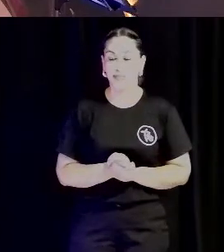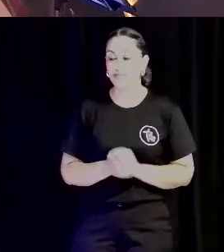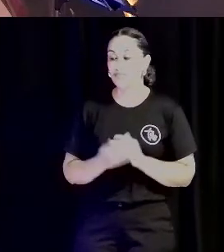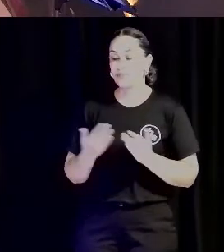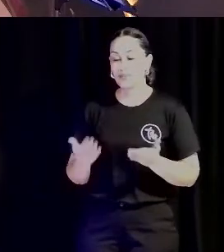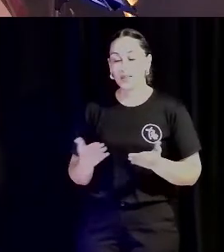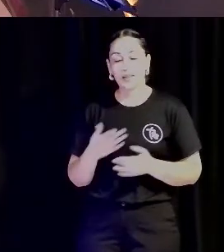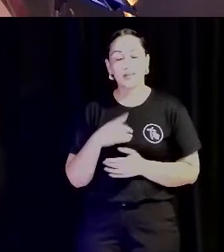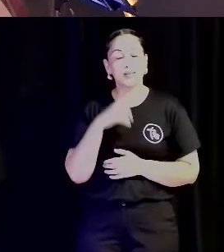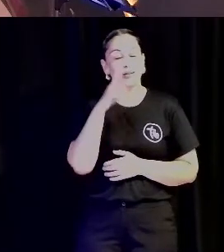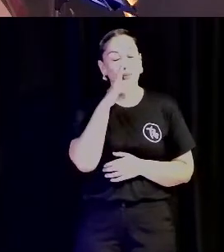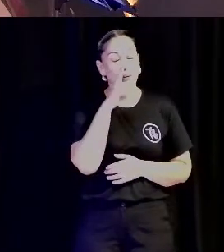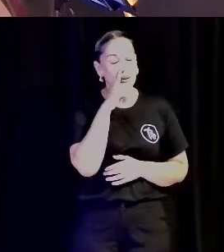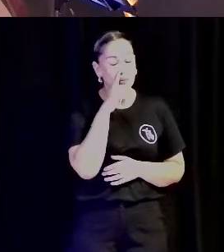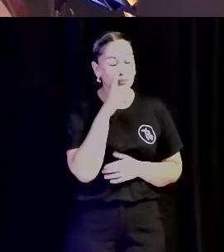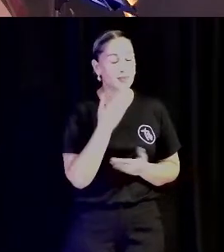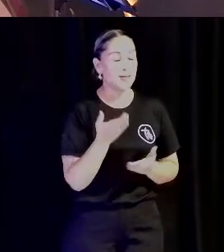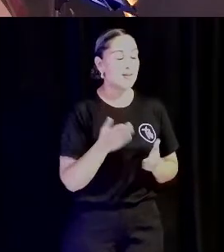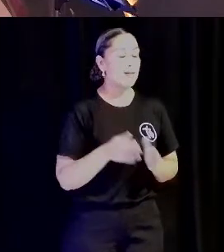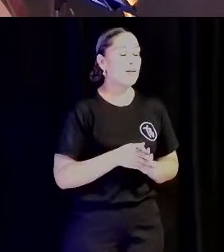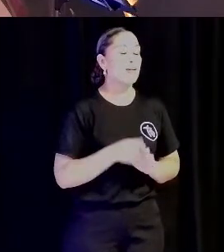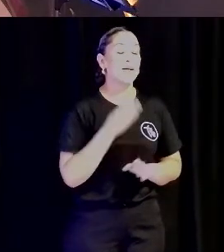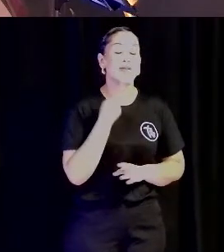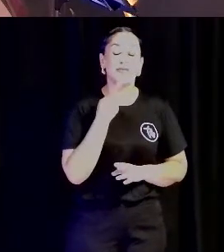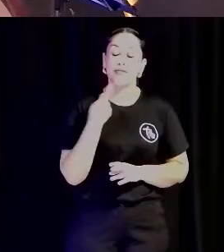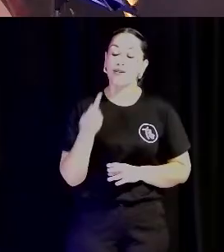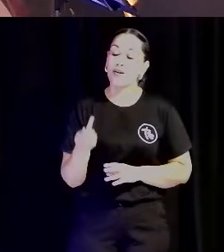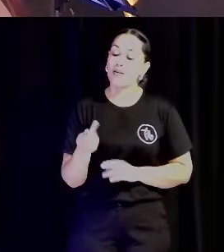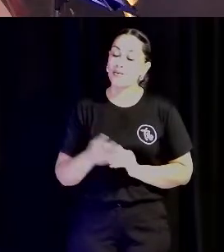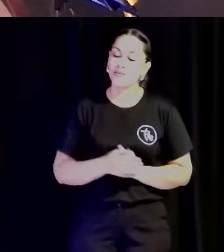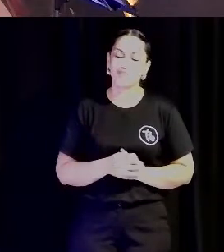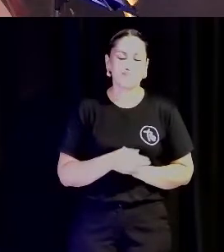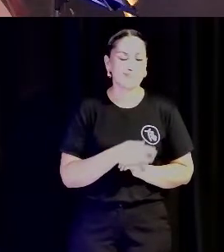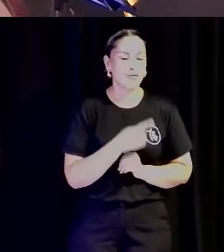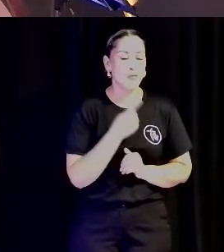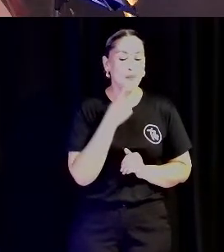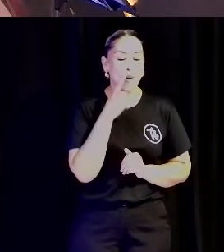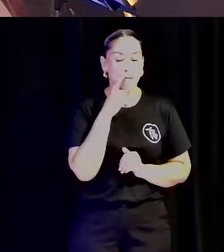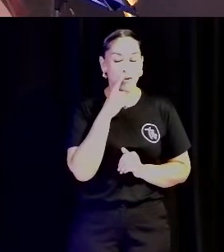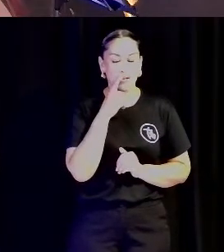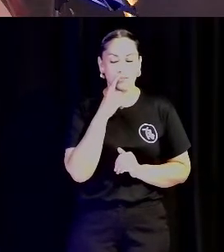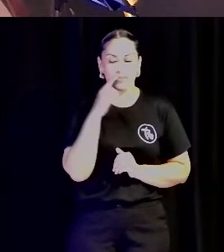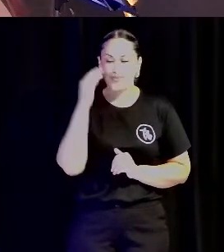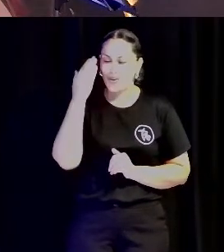Então minha mãe chegou perto do meu pai e falou, você não entendeu ainda?